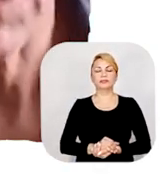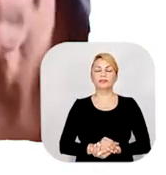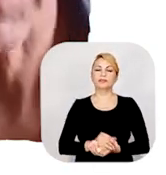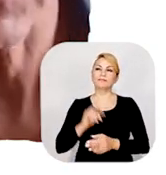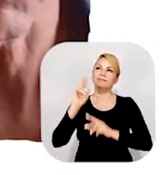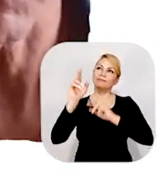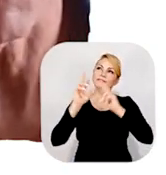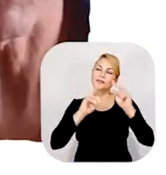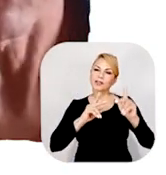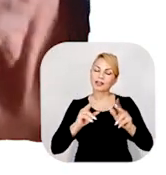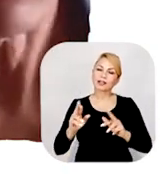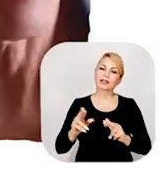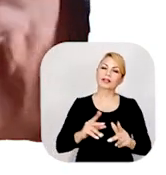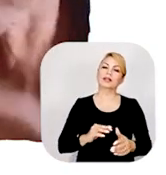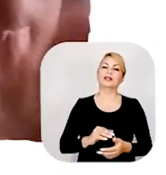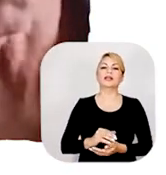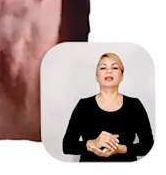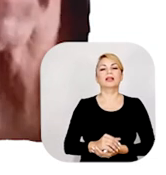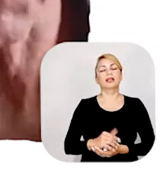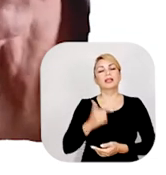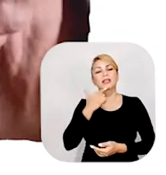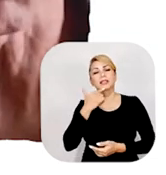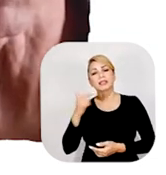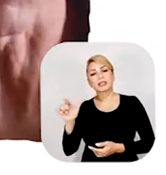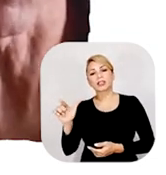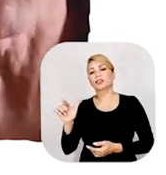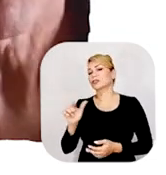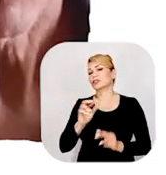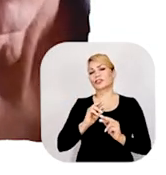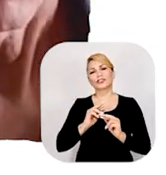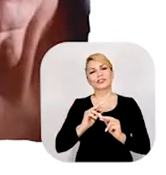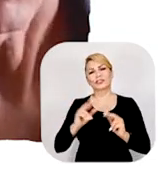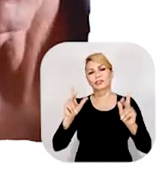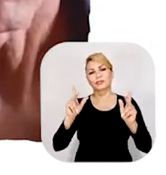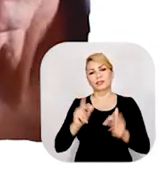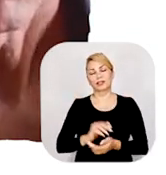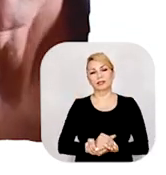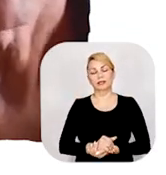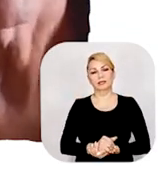diferenças específicas, naturalmente. As línguas eram completamente diferentes,